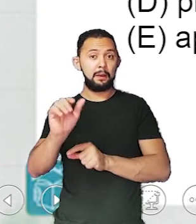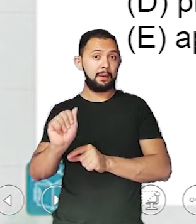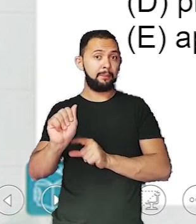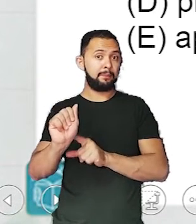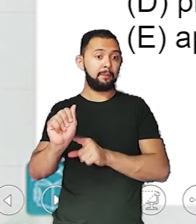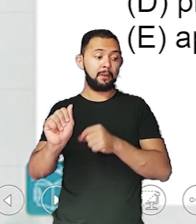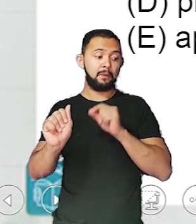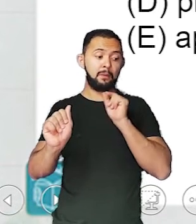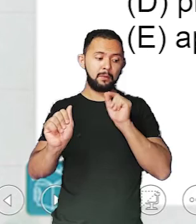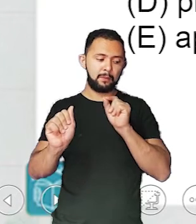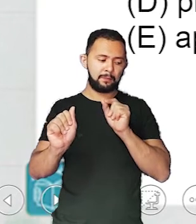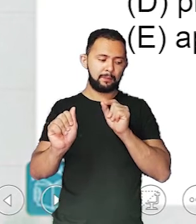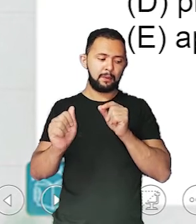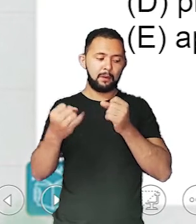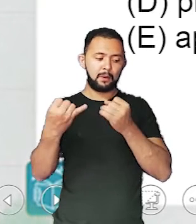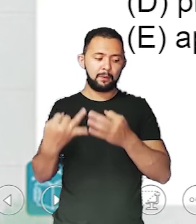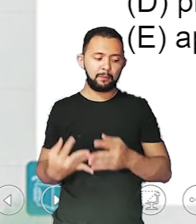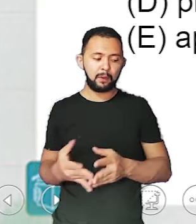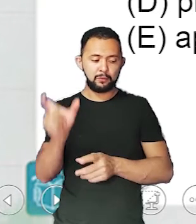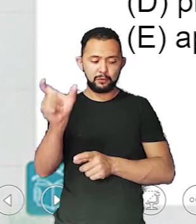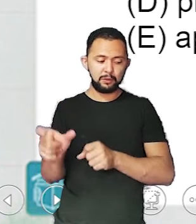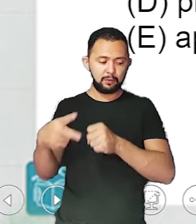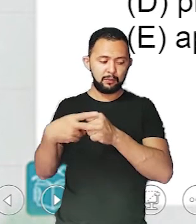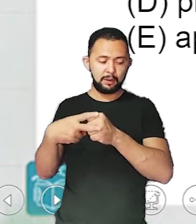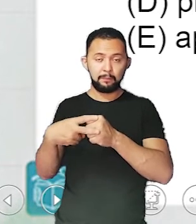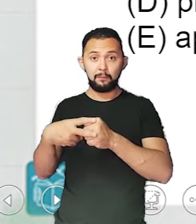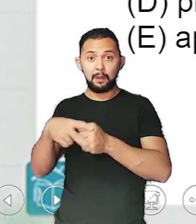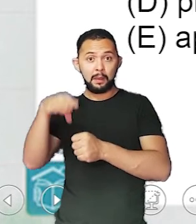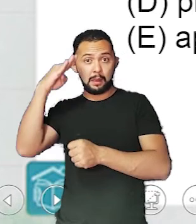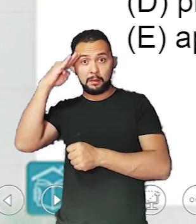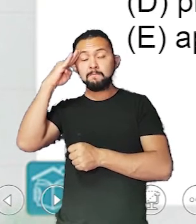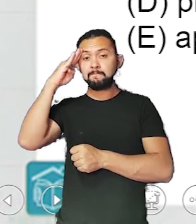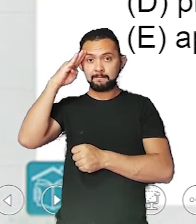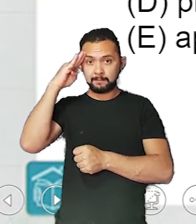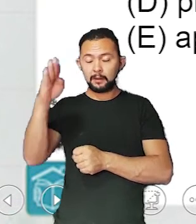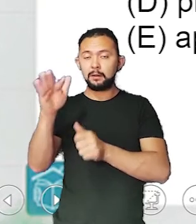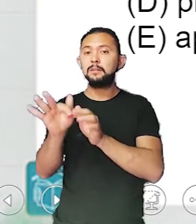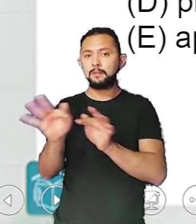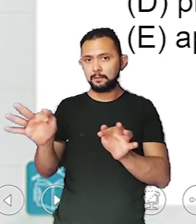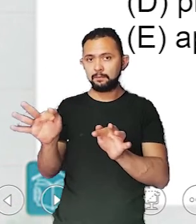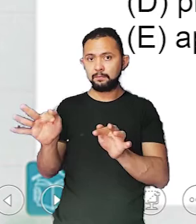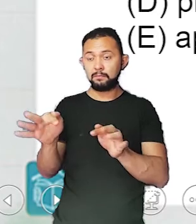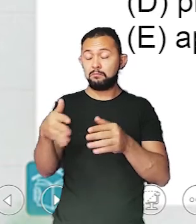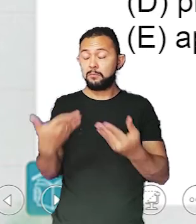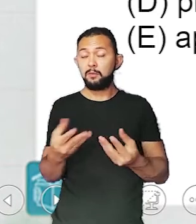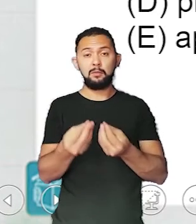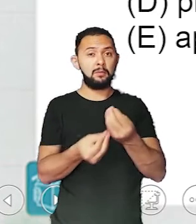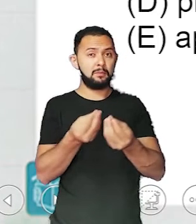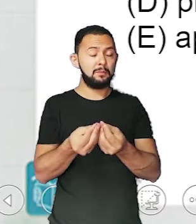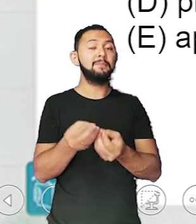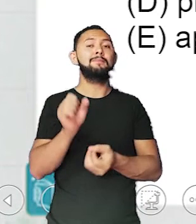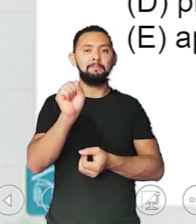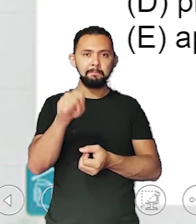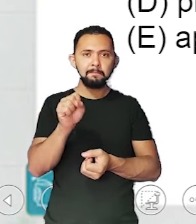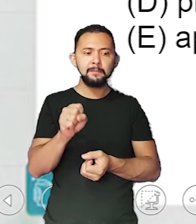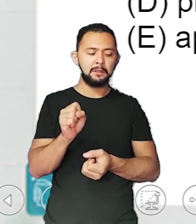função sintática de sujeito do verbo da oração principal. O professor não tem subjetiva, mas tem dizendo que é sujeito do verbo da oração principal. E isso eu